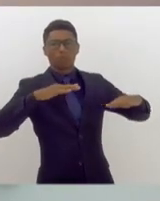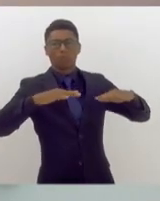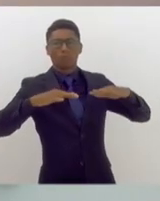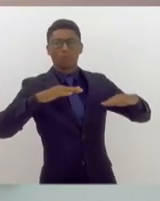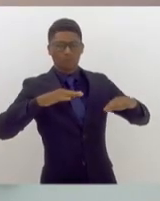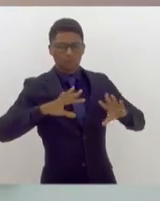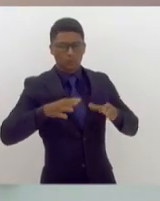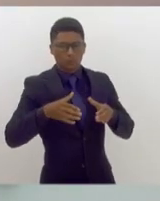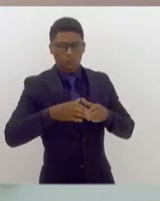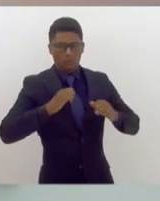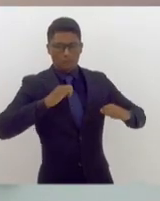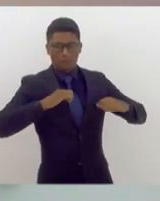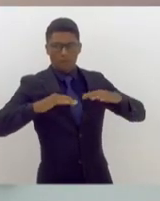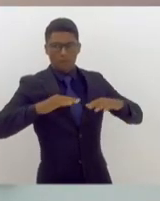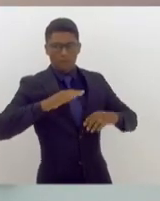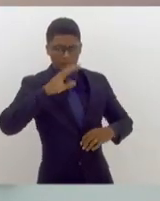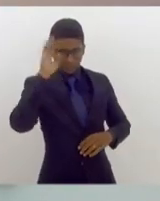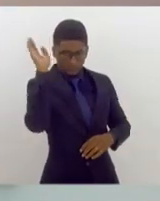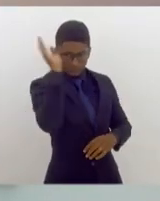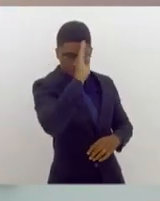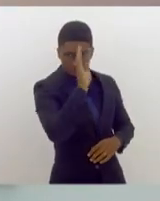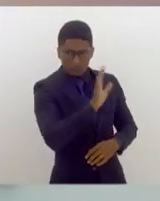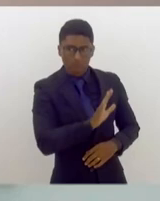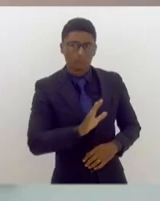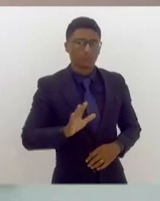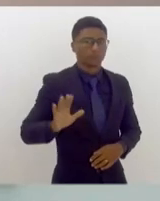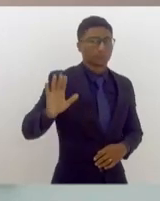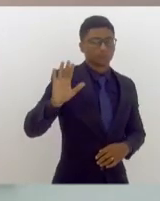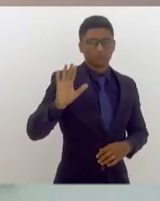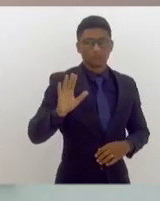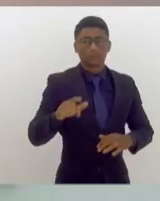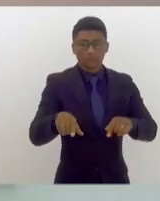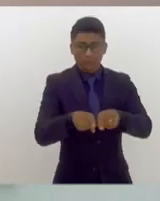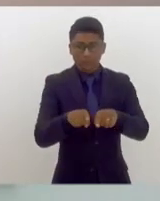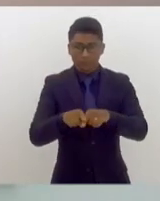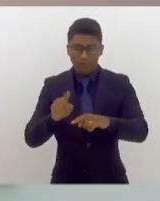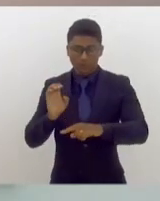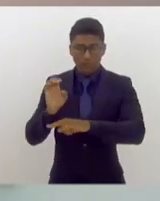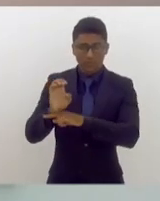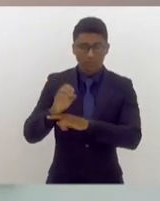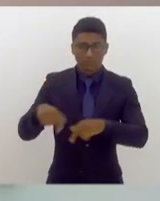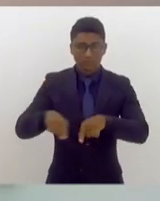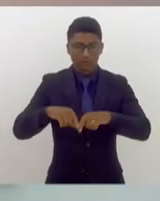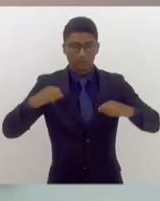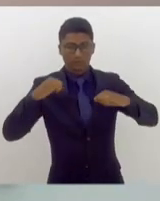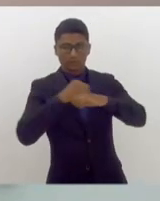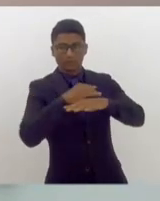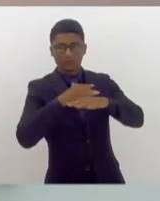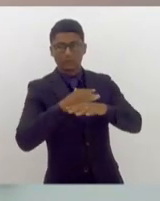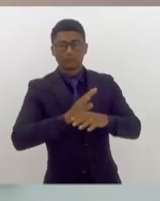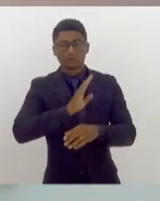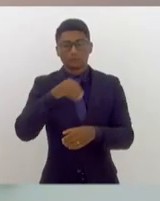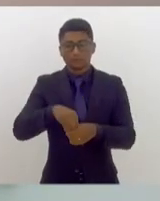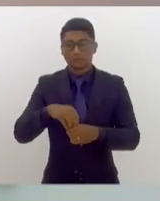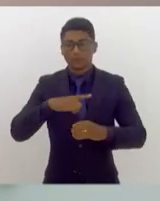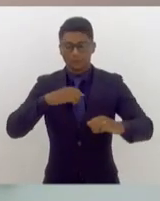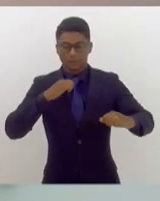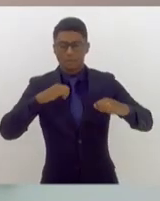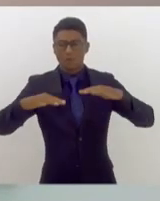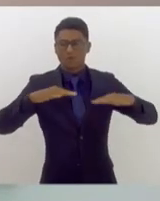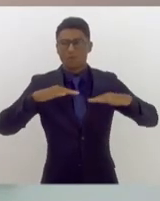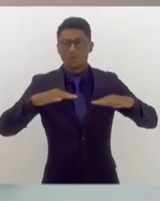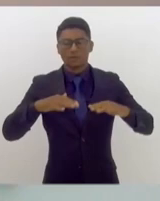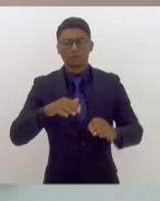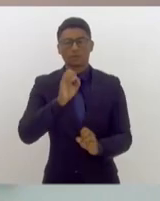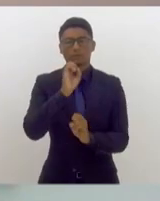no movimento nacional, tanto no Diretório Nacional quanto estadual e municipal, um movimento atuante de